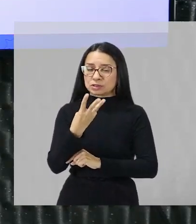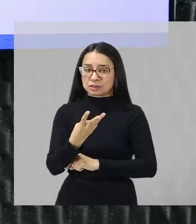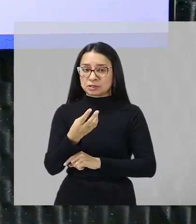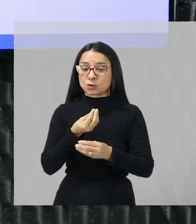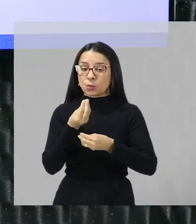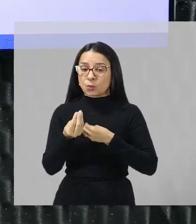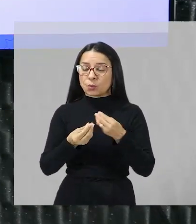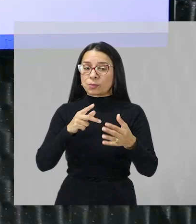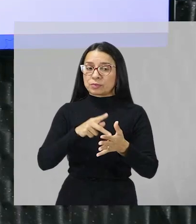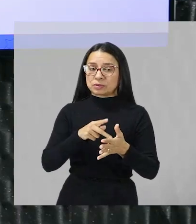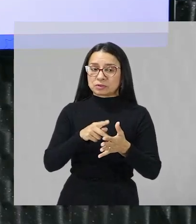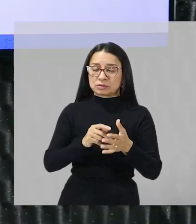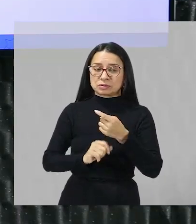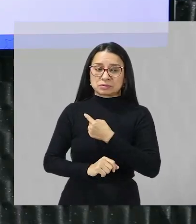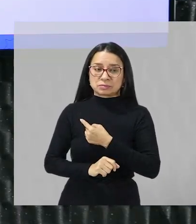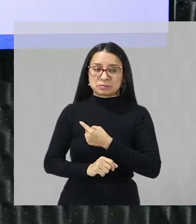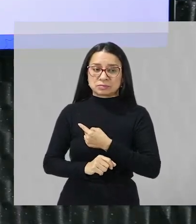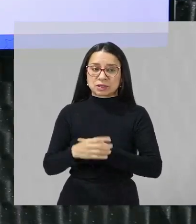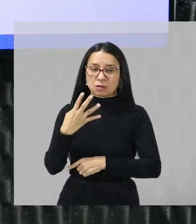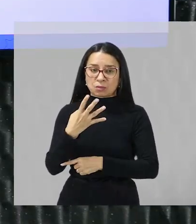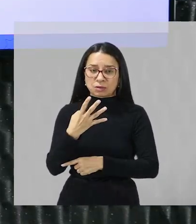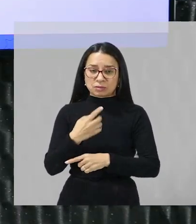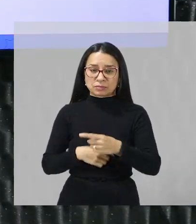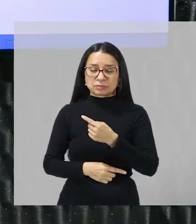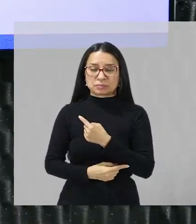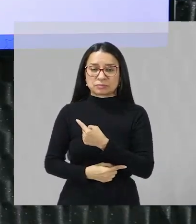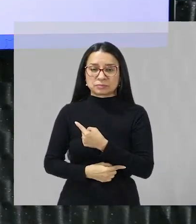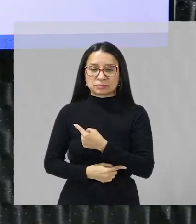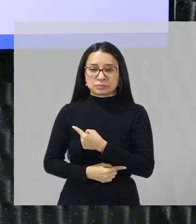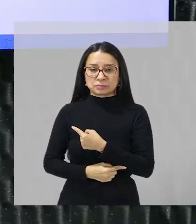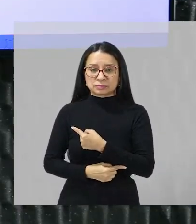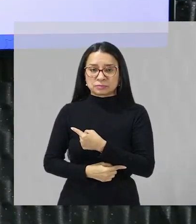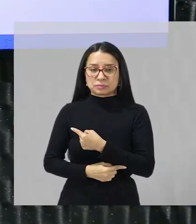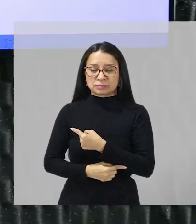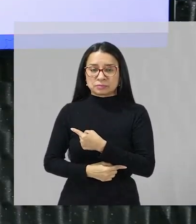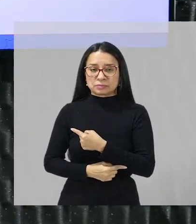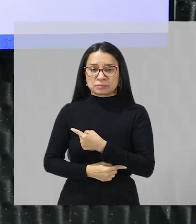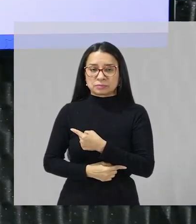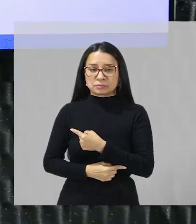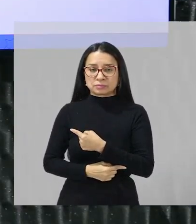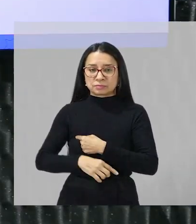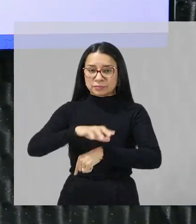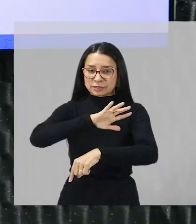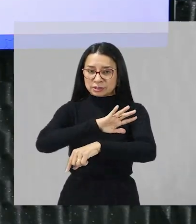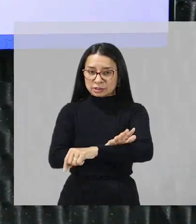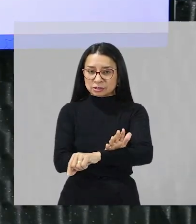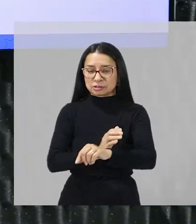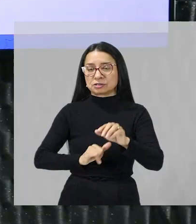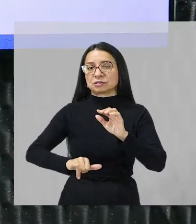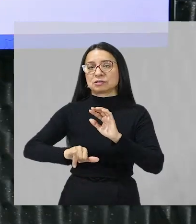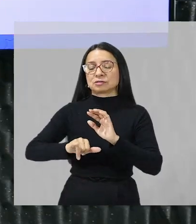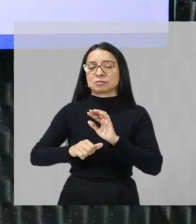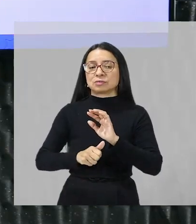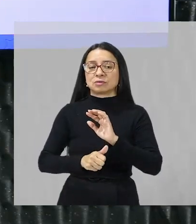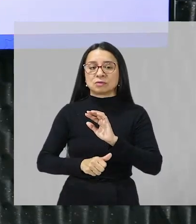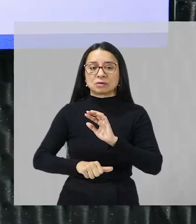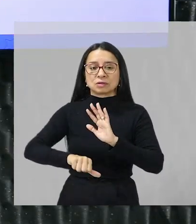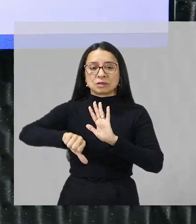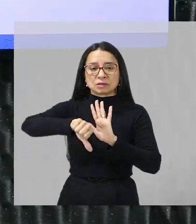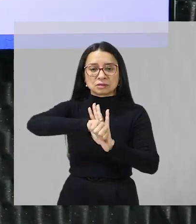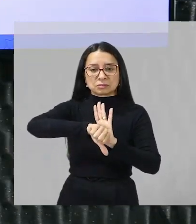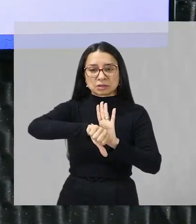grifou. Identidade de gênero masculina. A dança e suas modalidades expressam o